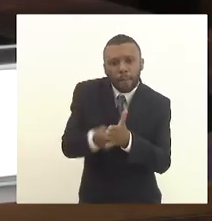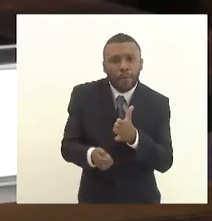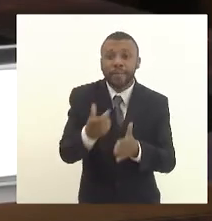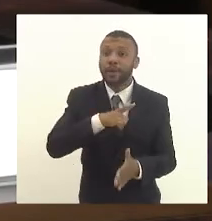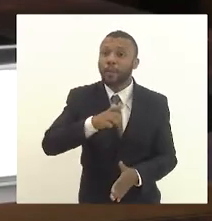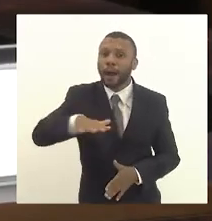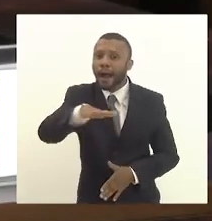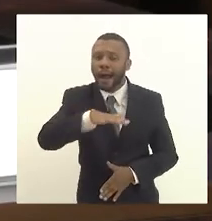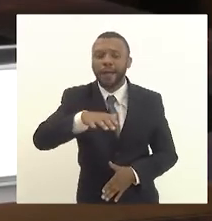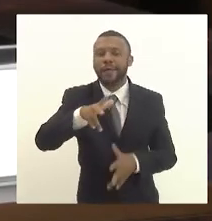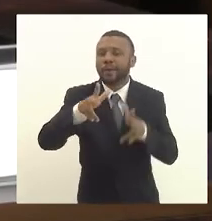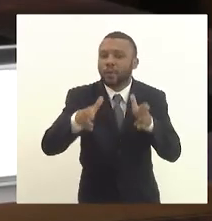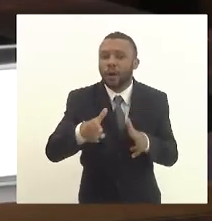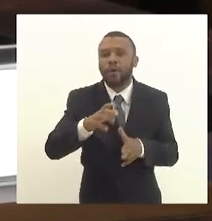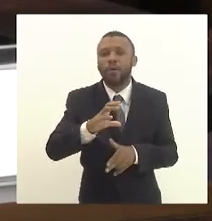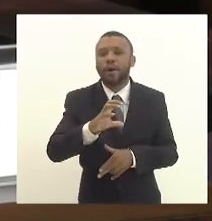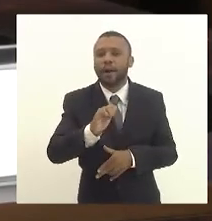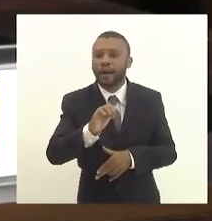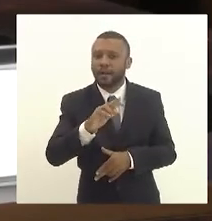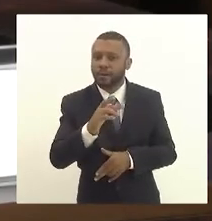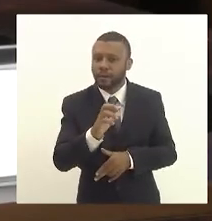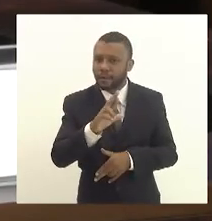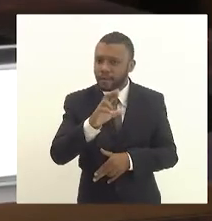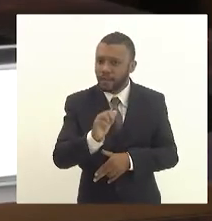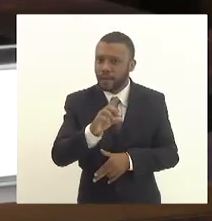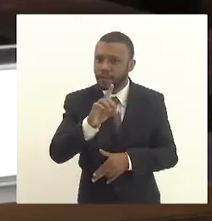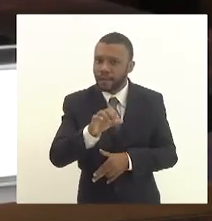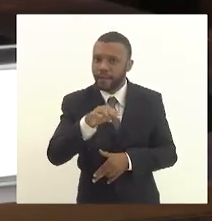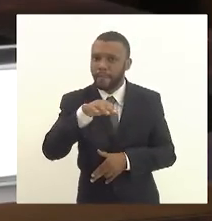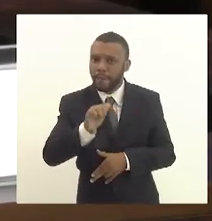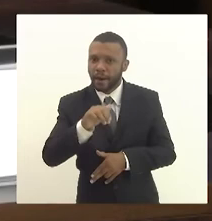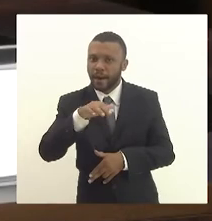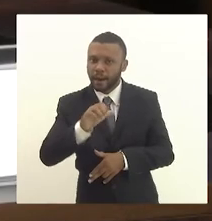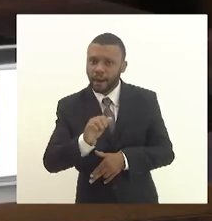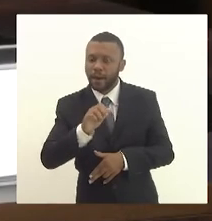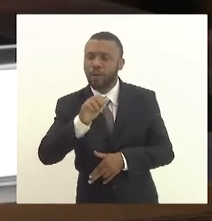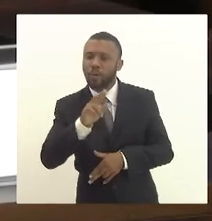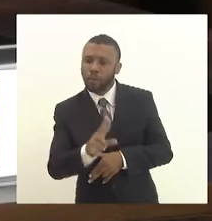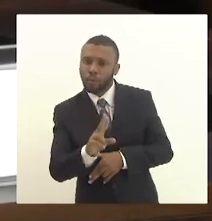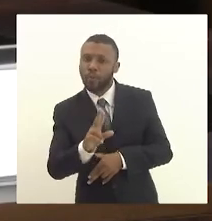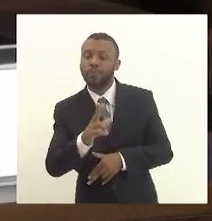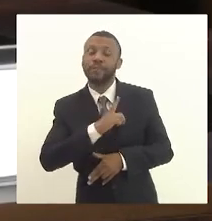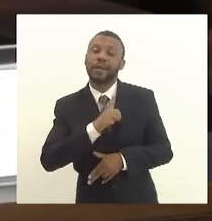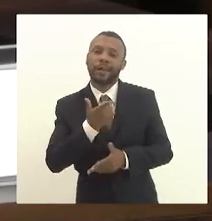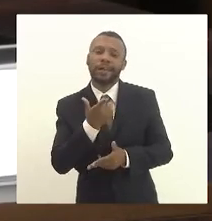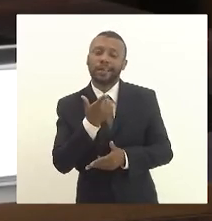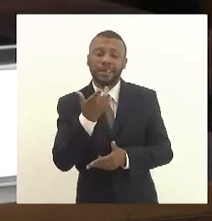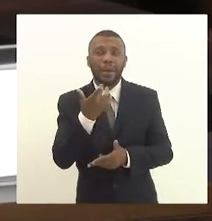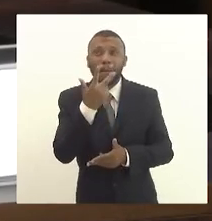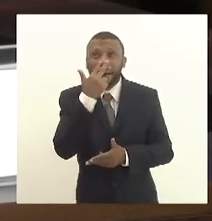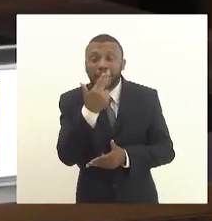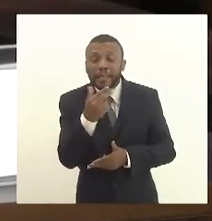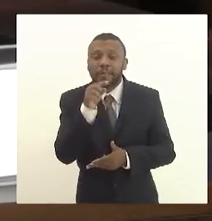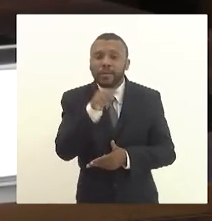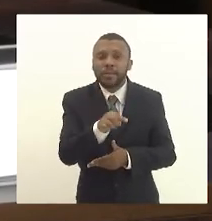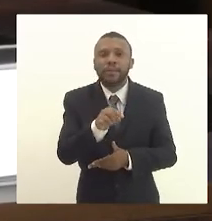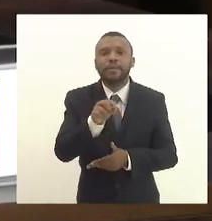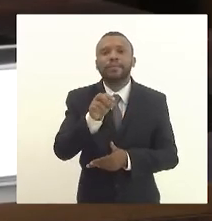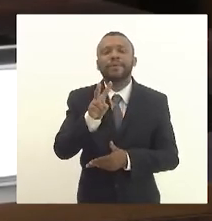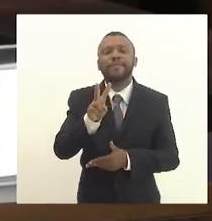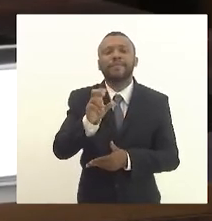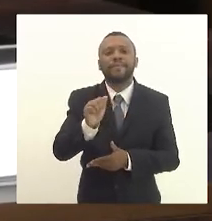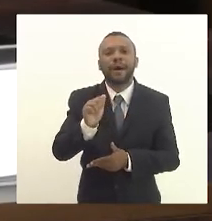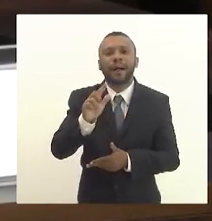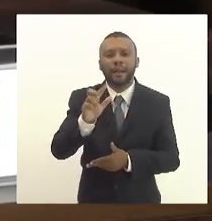Macacu também fez no passado, tem lá nessa planilha da Anatel exatamente os municípios. Se não me engano, Cachoeira de Macacu é Valério, né?